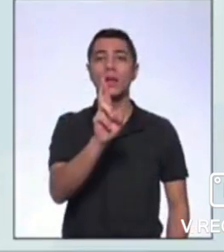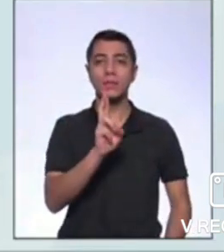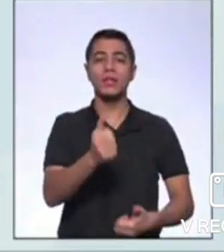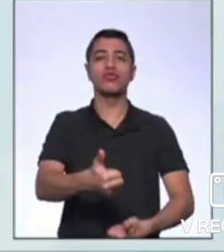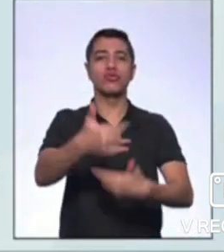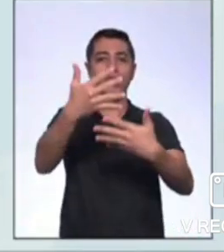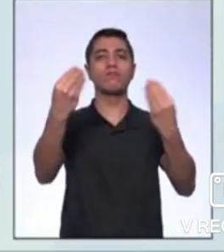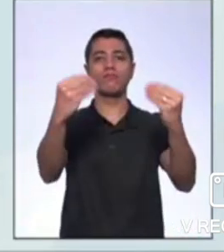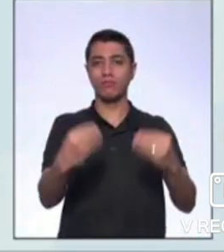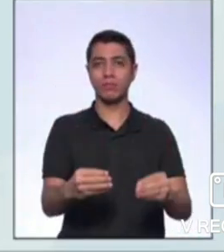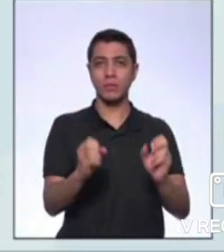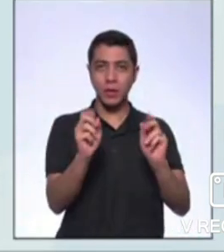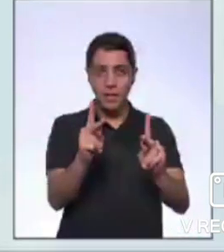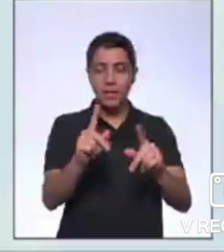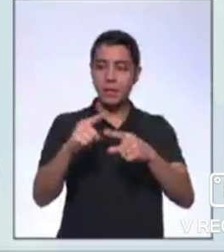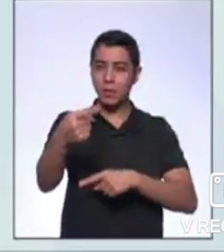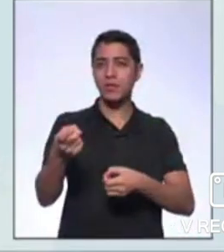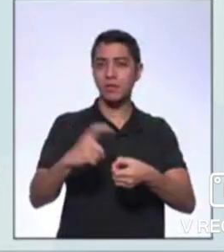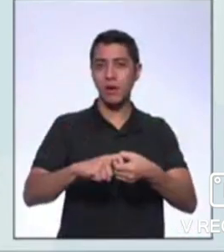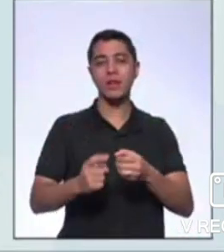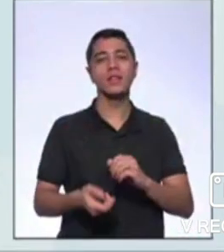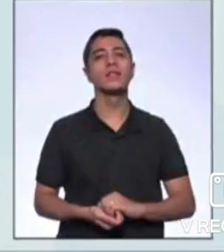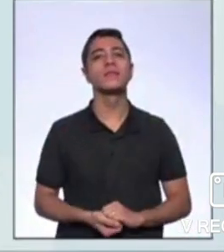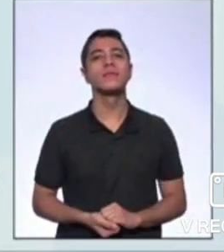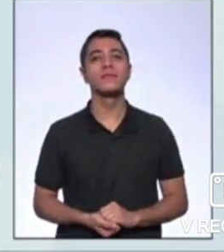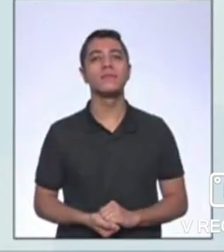as respostas pelo chat. Já já a gente volta.